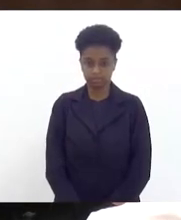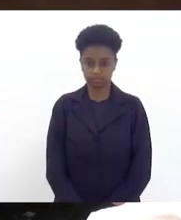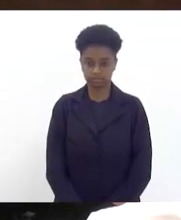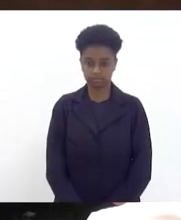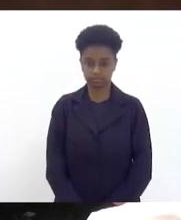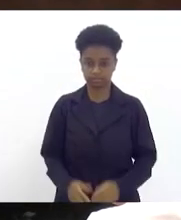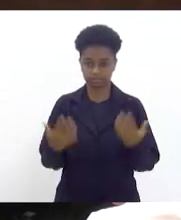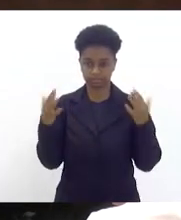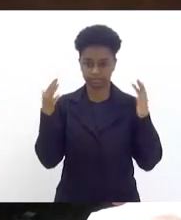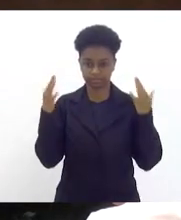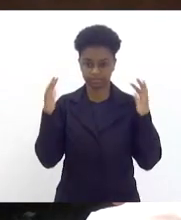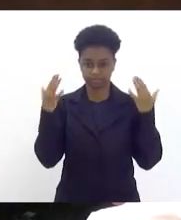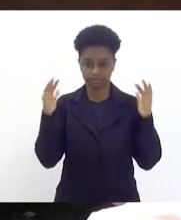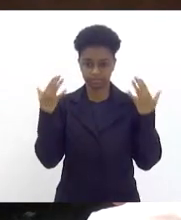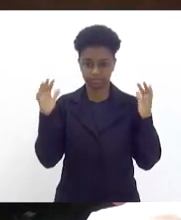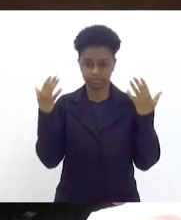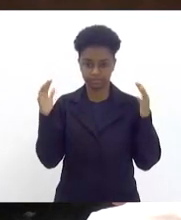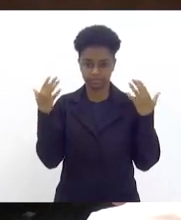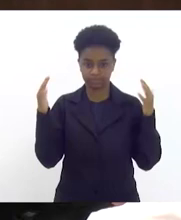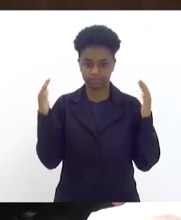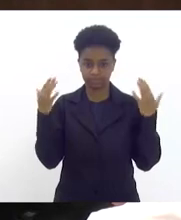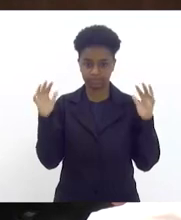Muito obrigado senhor José